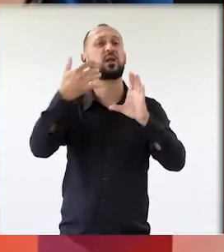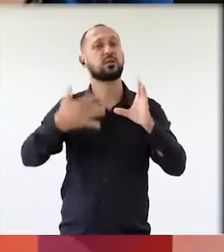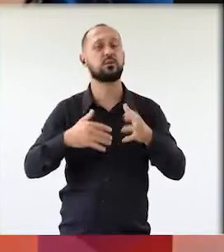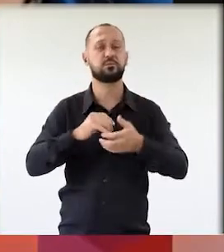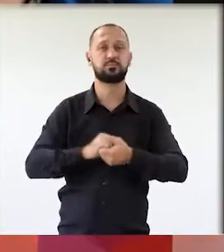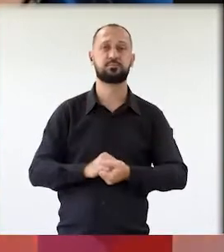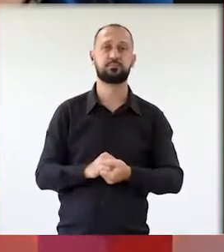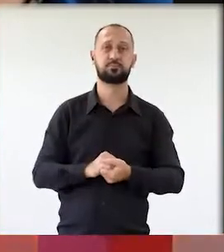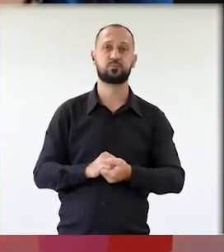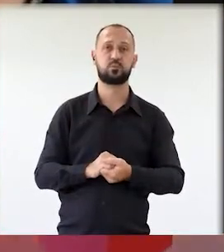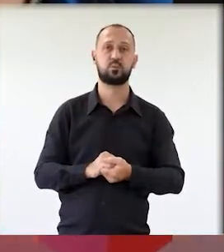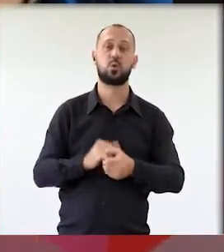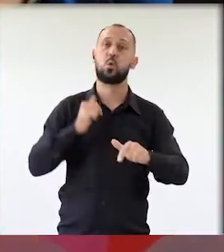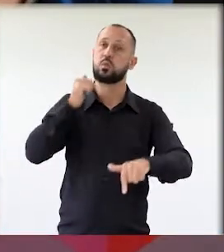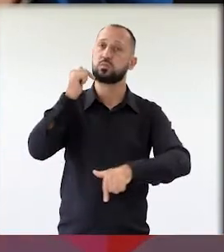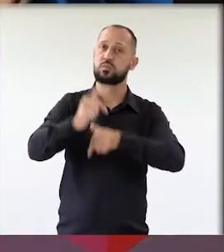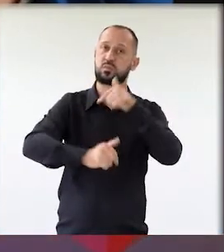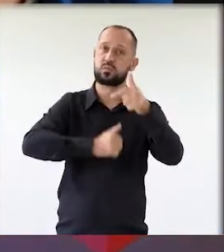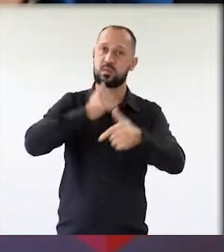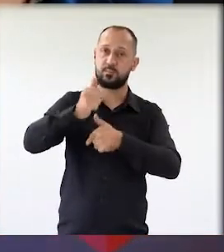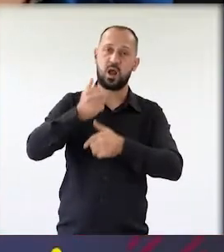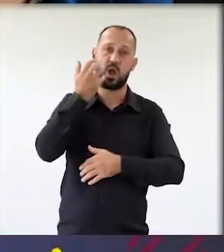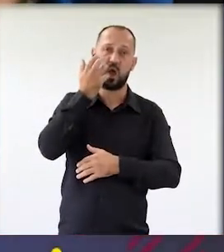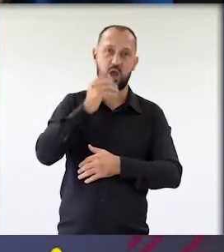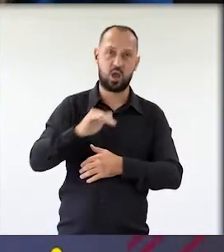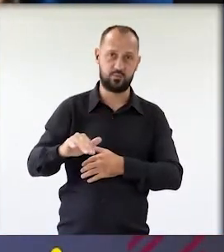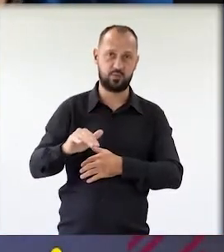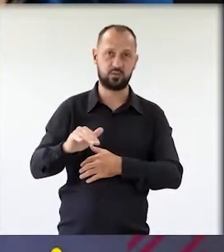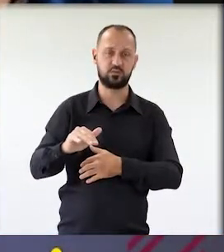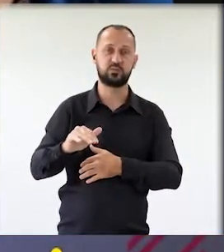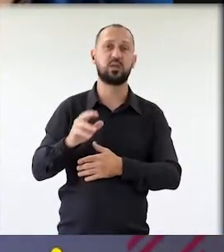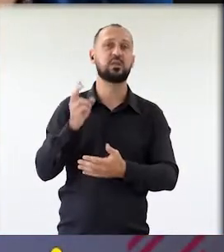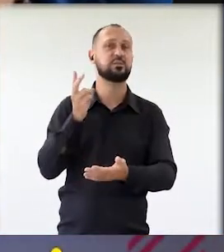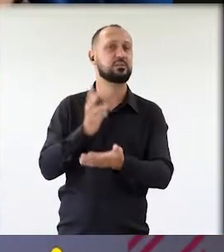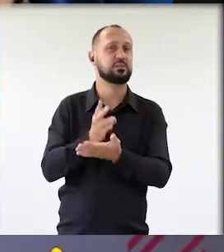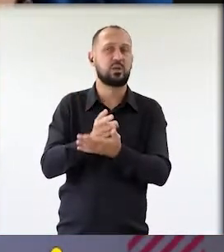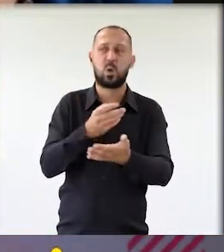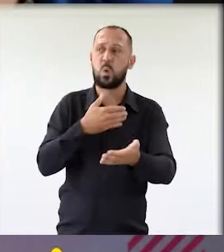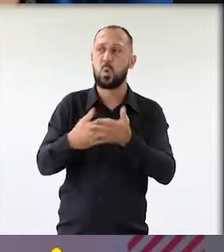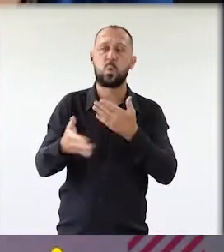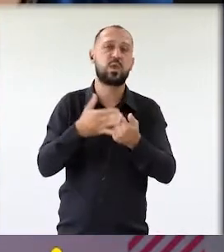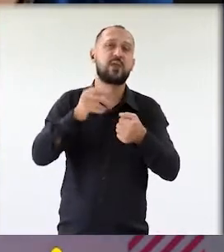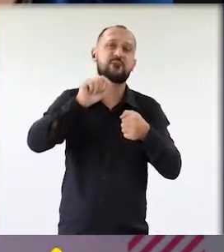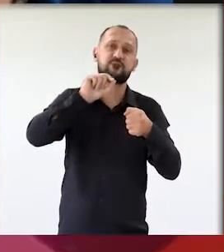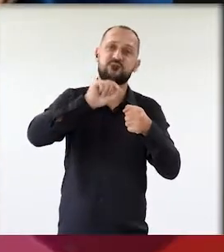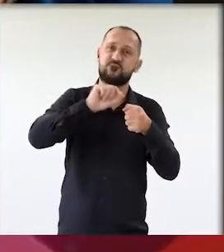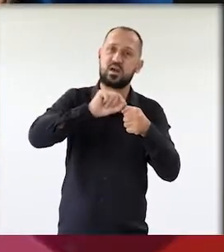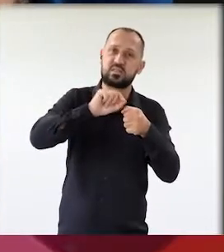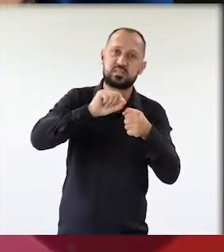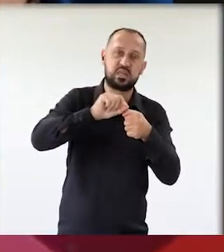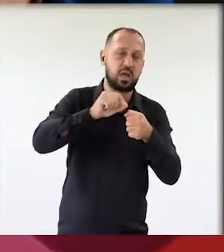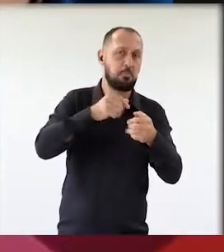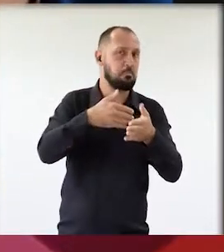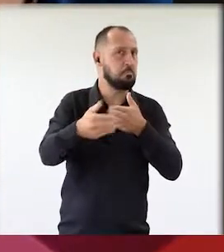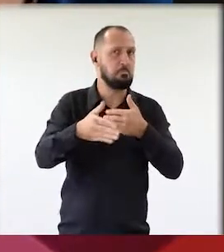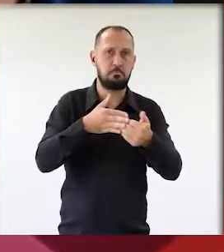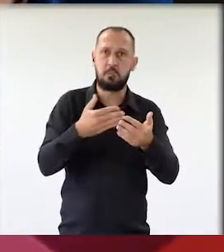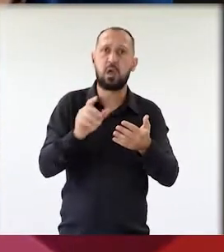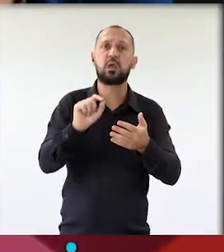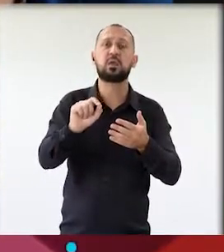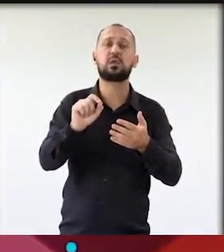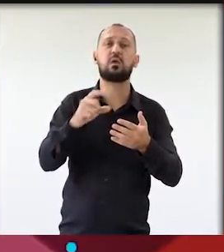como tal. Bom, o trabalho infantil, ele é toda ocupação, né, todo desenvolvimento